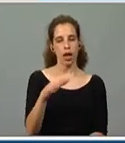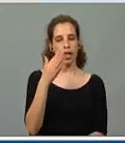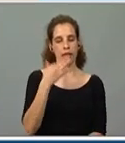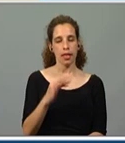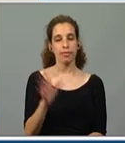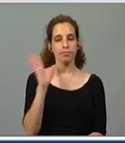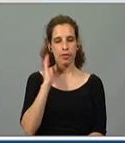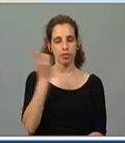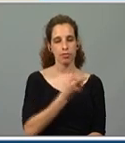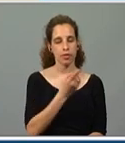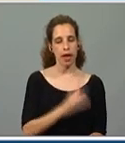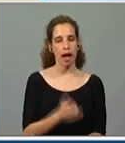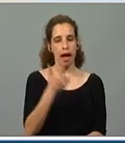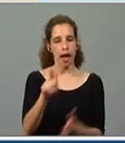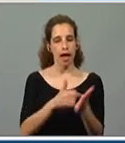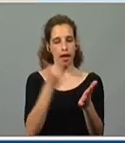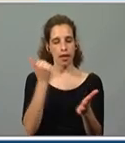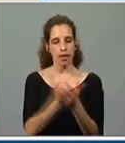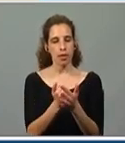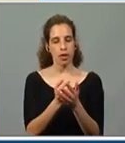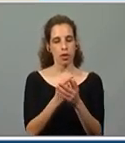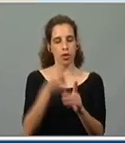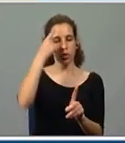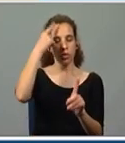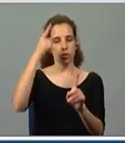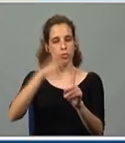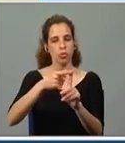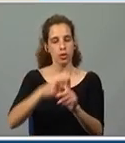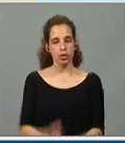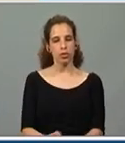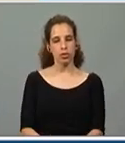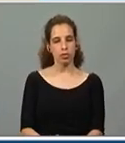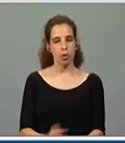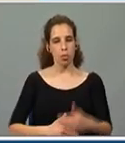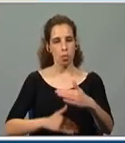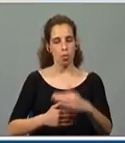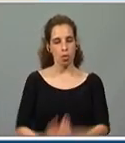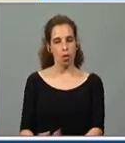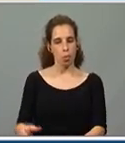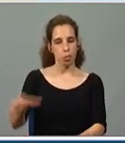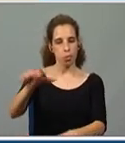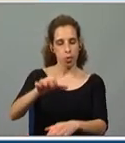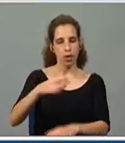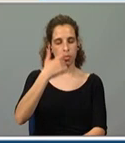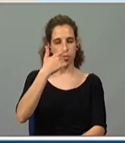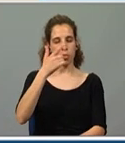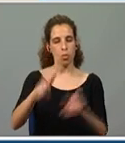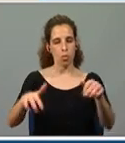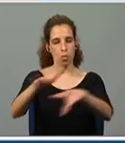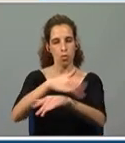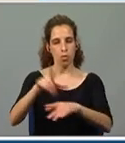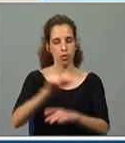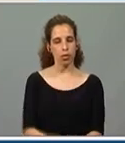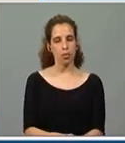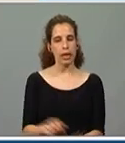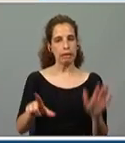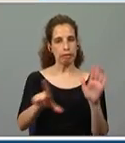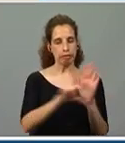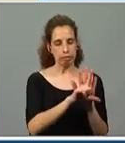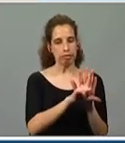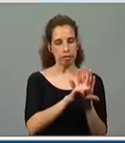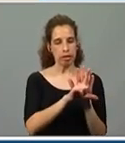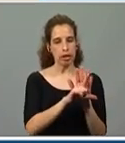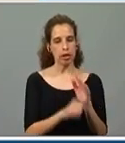é obrigatório e existe sempre, desde que o objetivo seja o abastecimento de populações e está vinculado a uma legislação nacional que